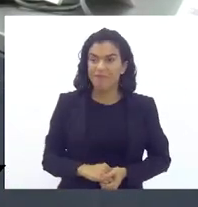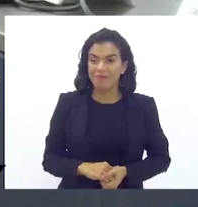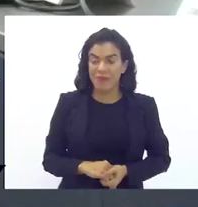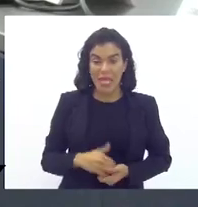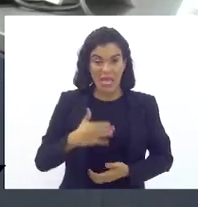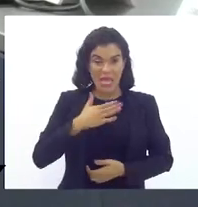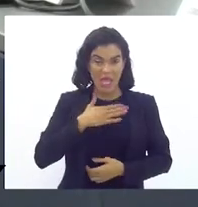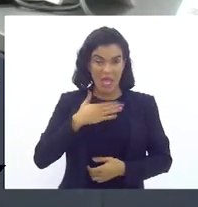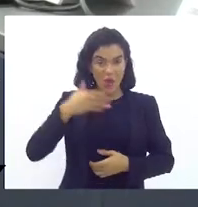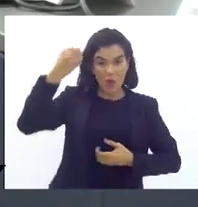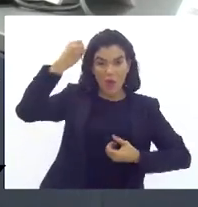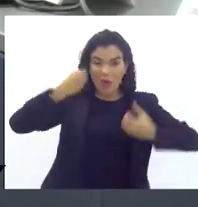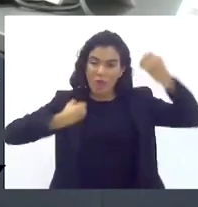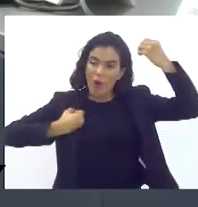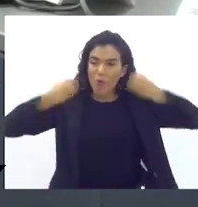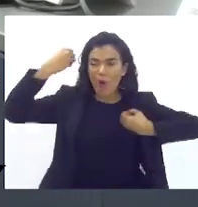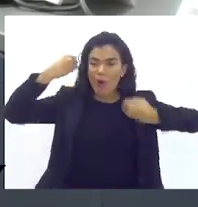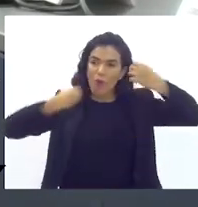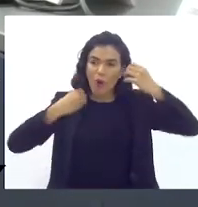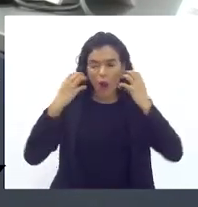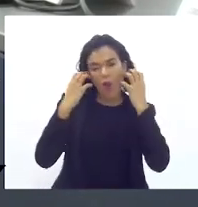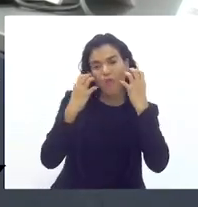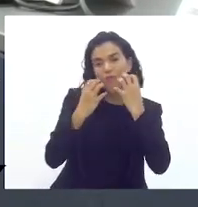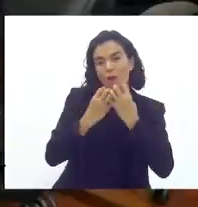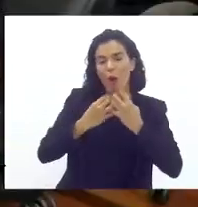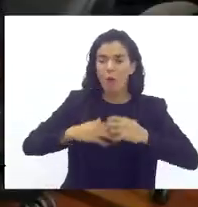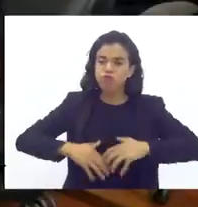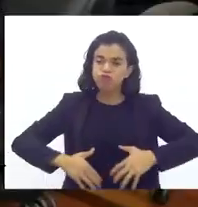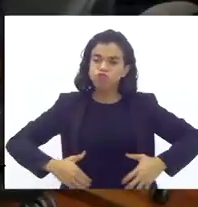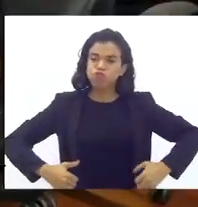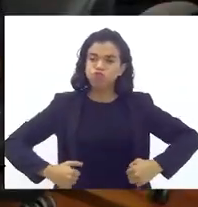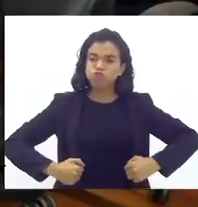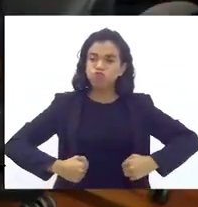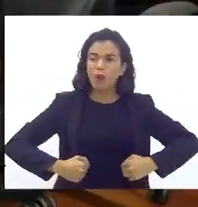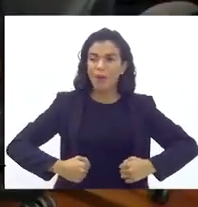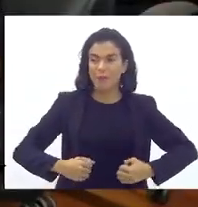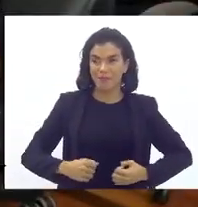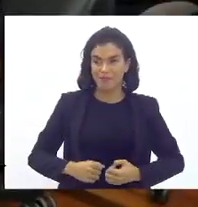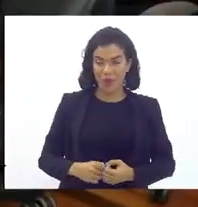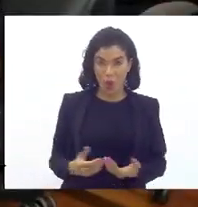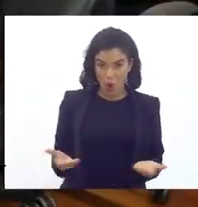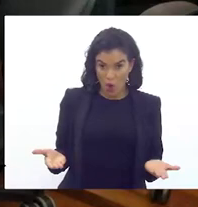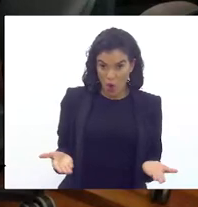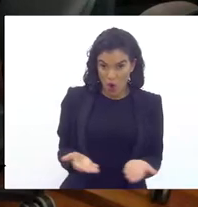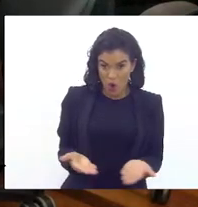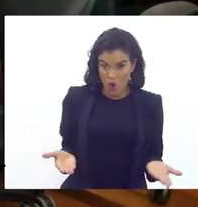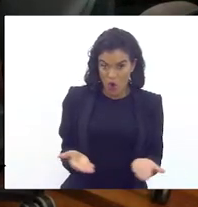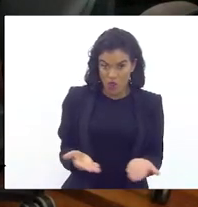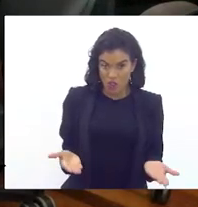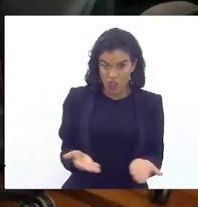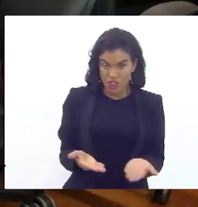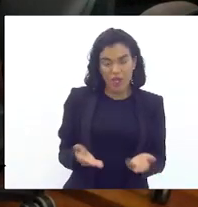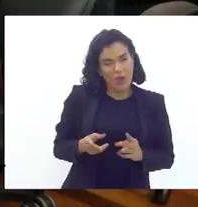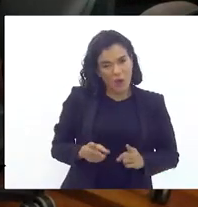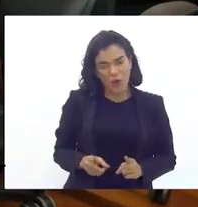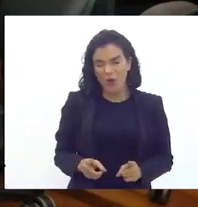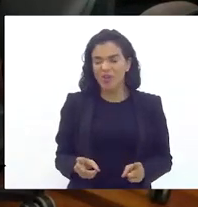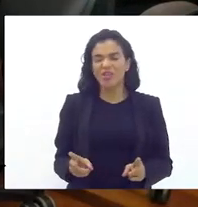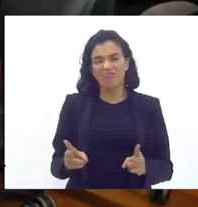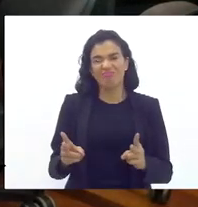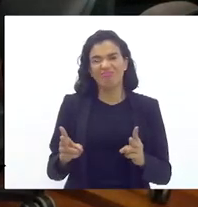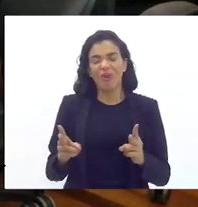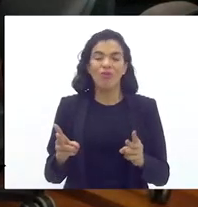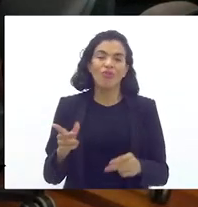eu com meus dreads com a minha barba com a minha gordura hoje ainda eles não